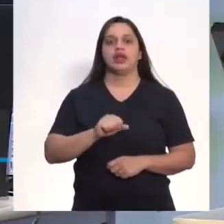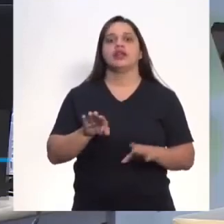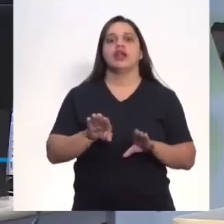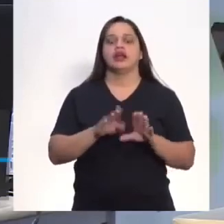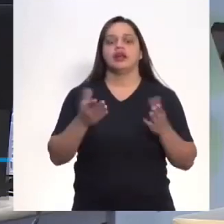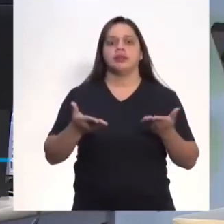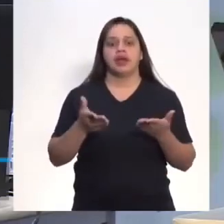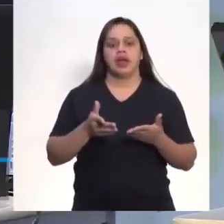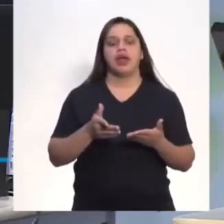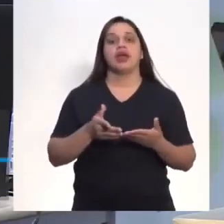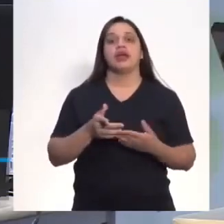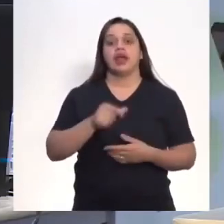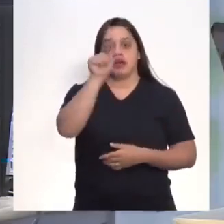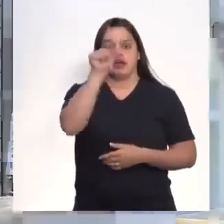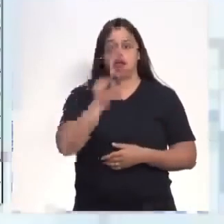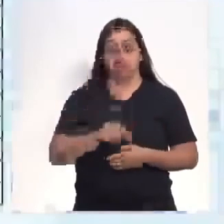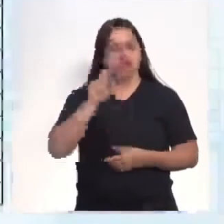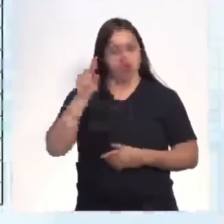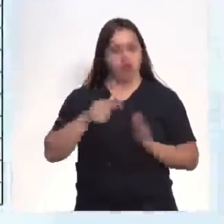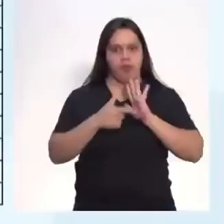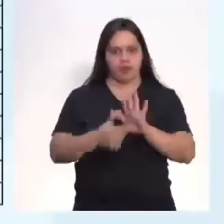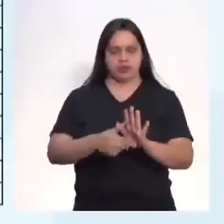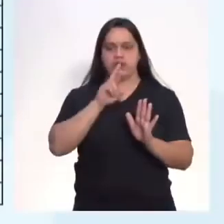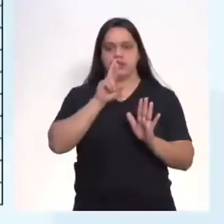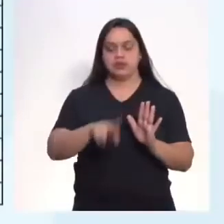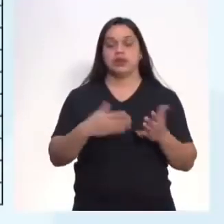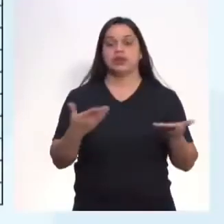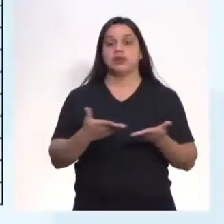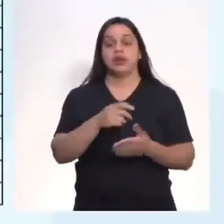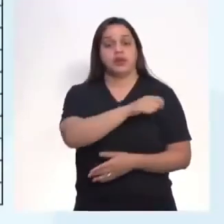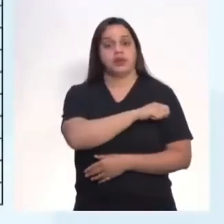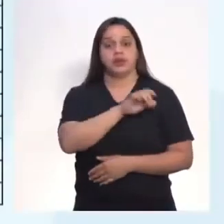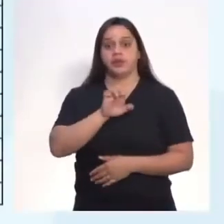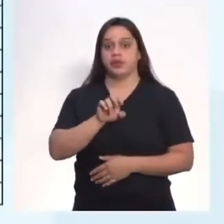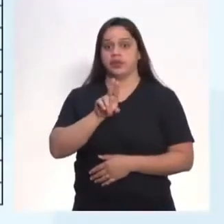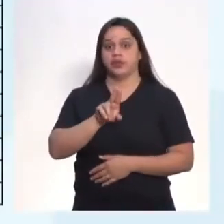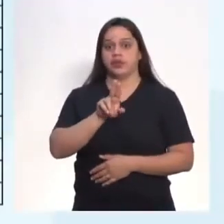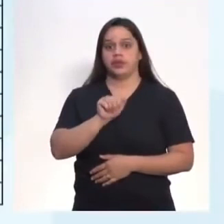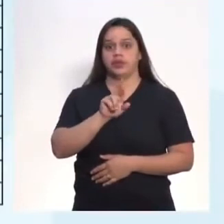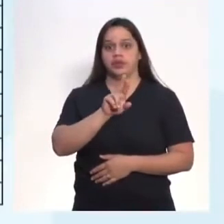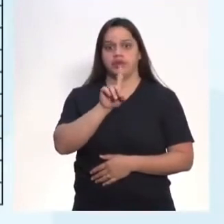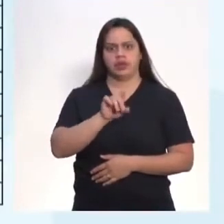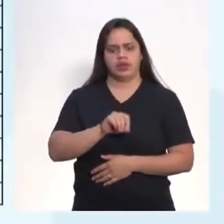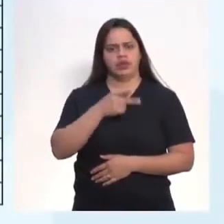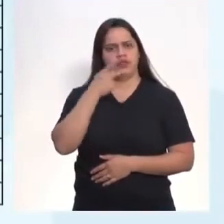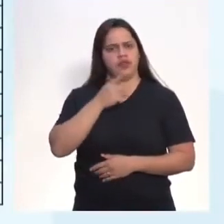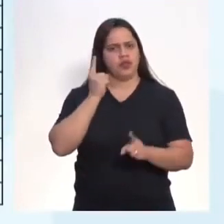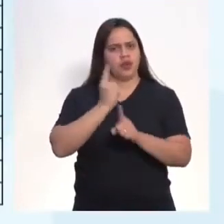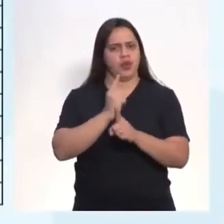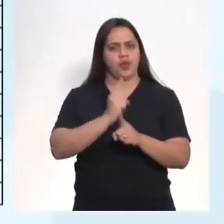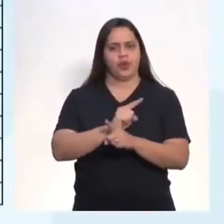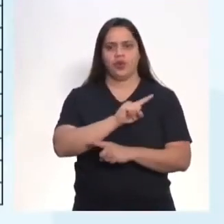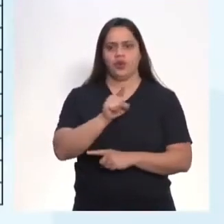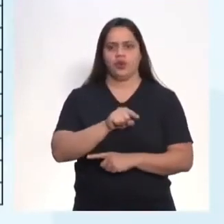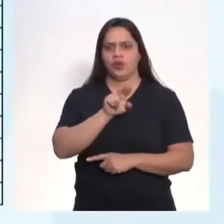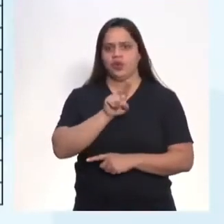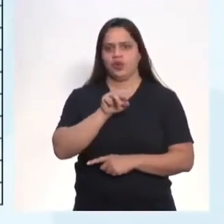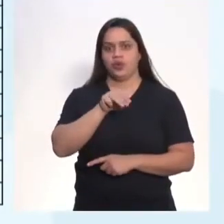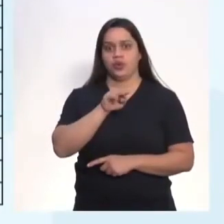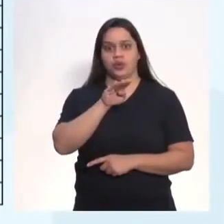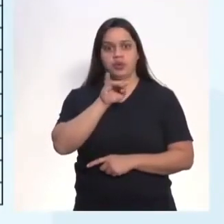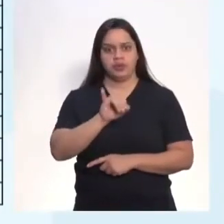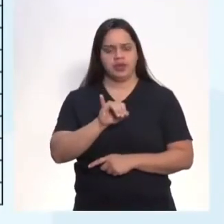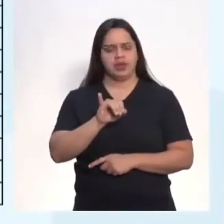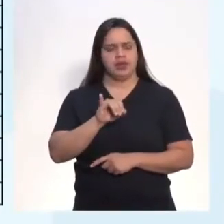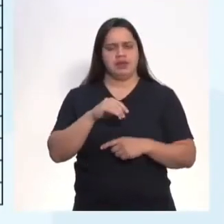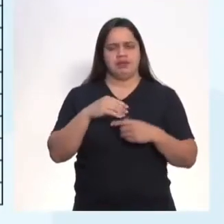lá no canto direito. Eu vou colocar as respostas. O Eduardo Alves disse que encontrou zumbi. Mas Zumbi? Eu não coloquei zumbi, não. Não